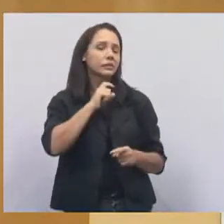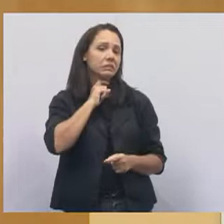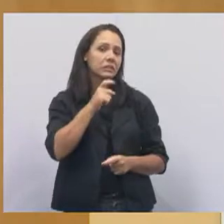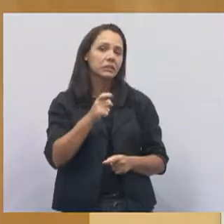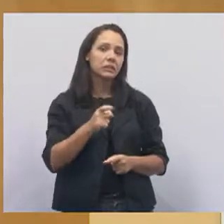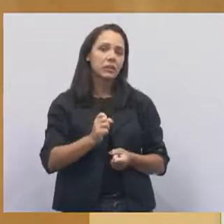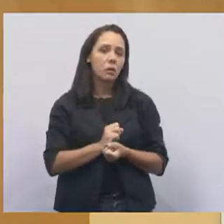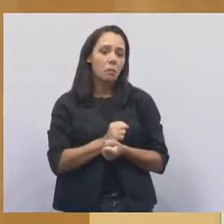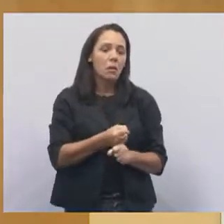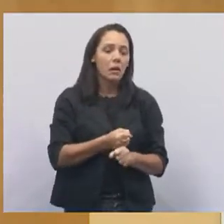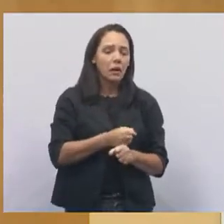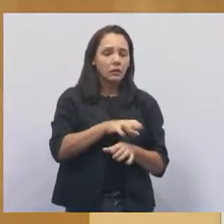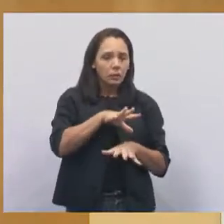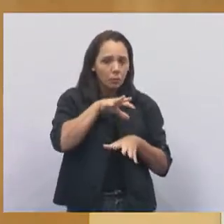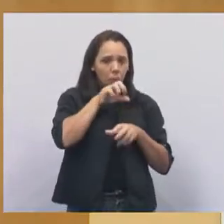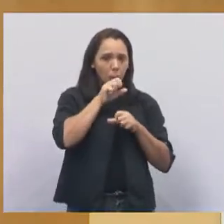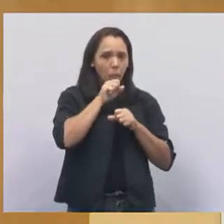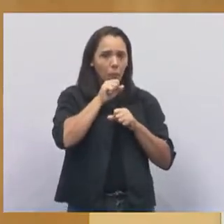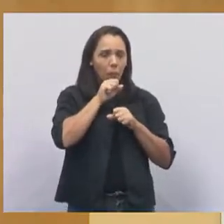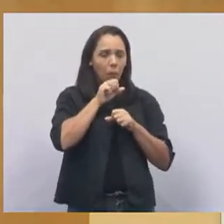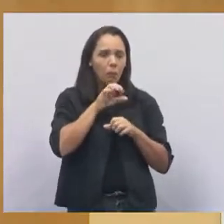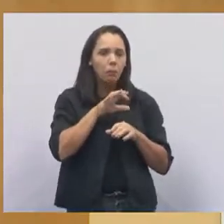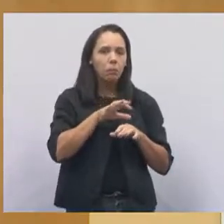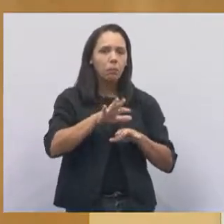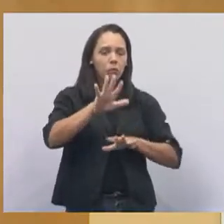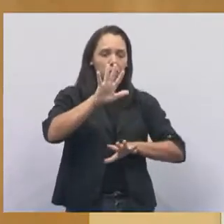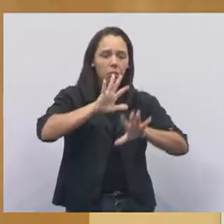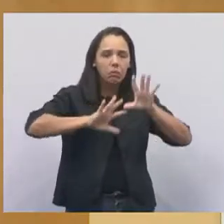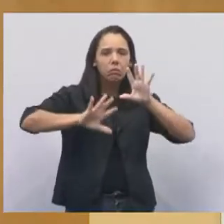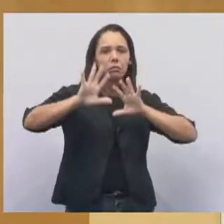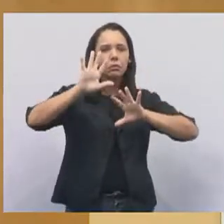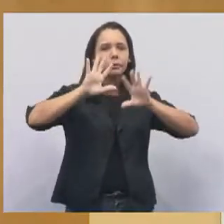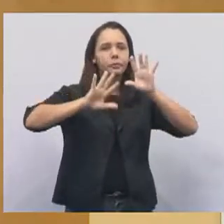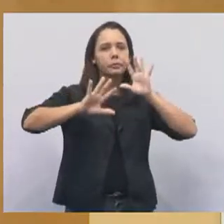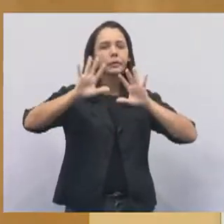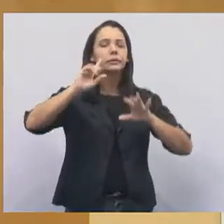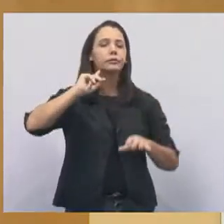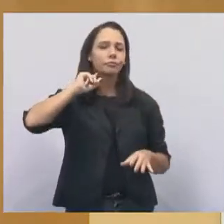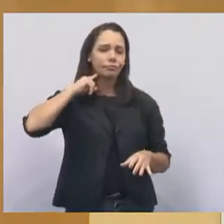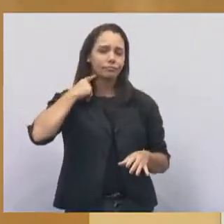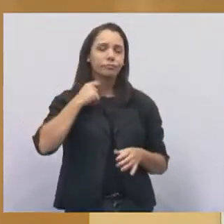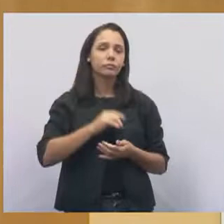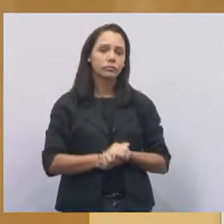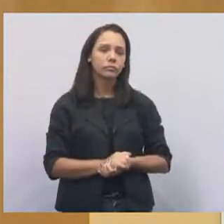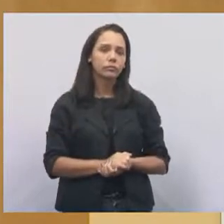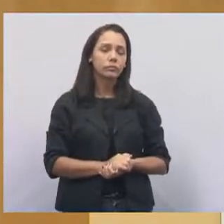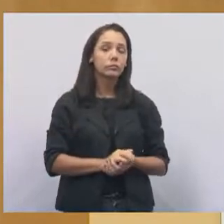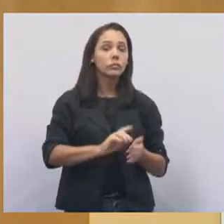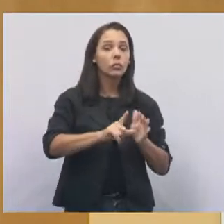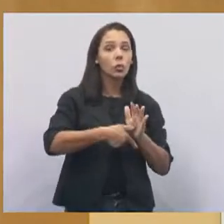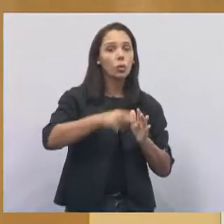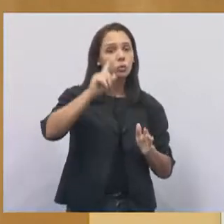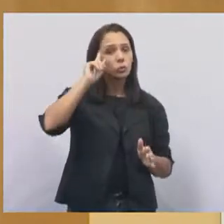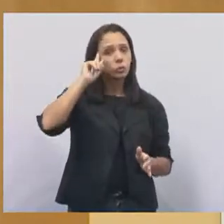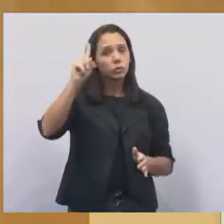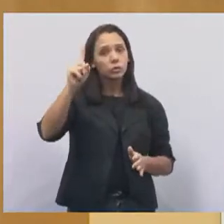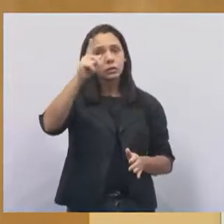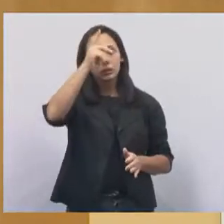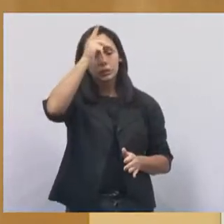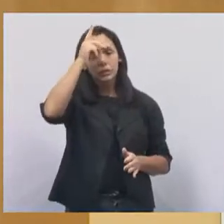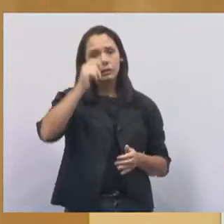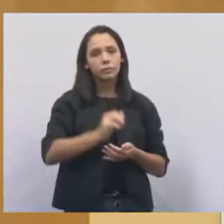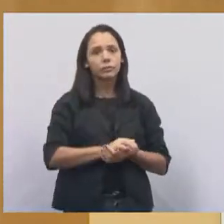você está produzindo ali tá bom ah observação tá só para encerrar Outro dia eu recebi Denise uma reclamação do